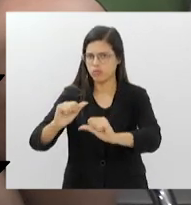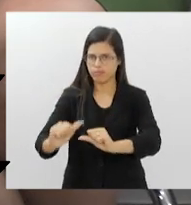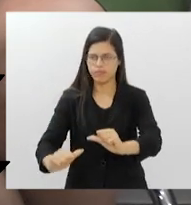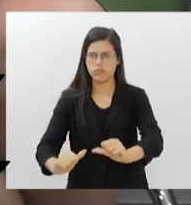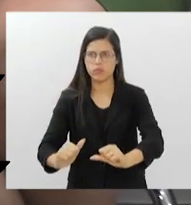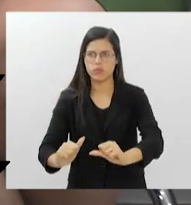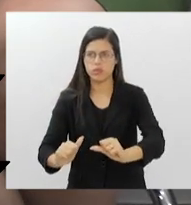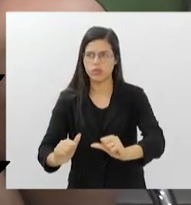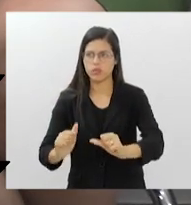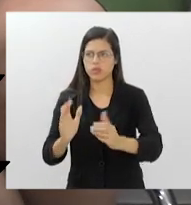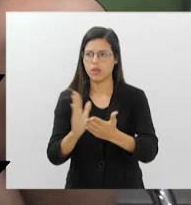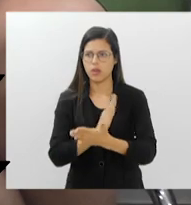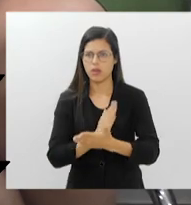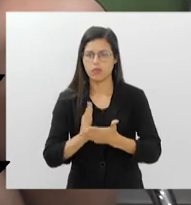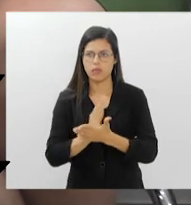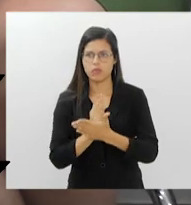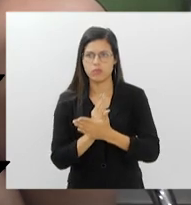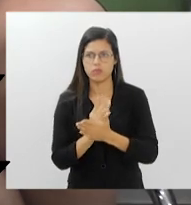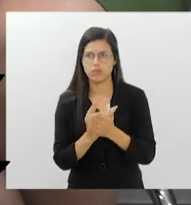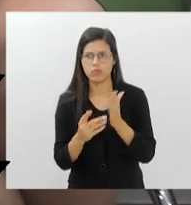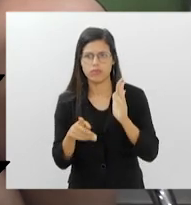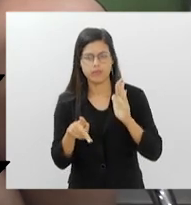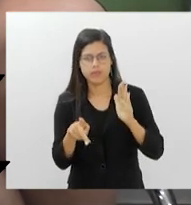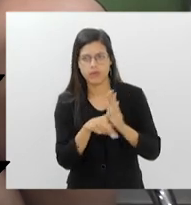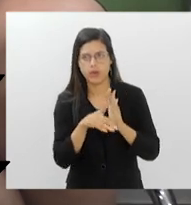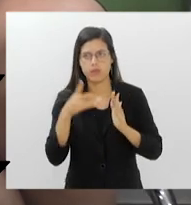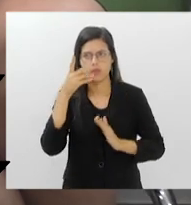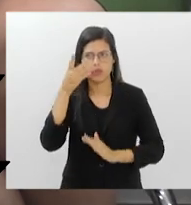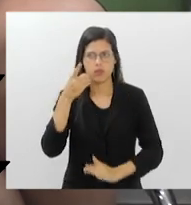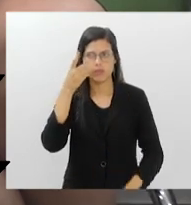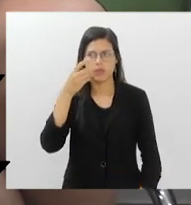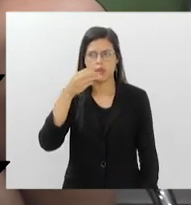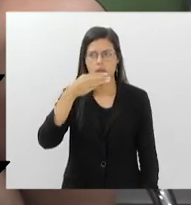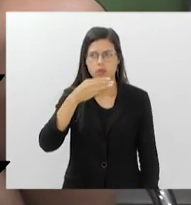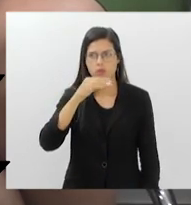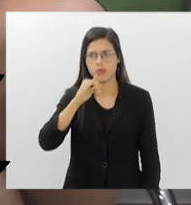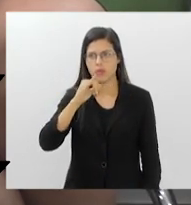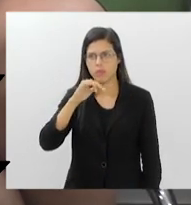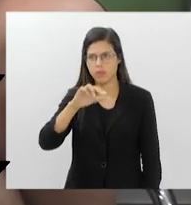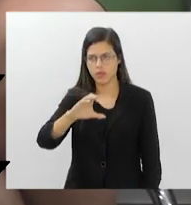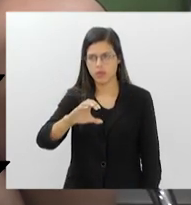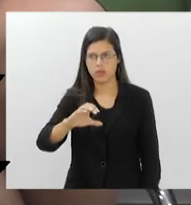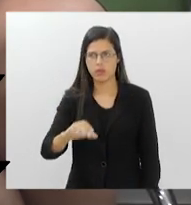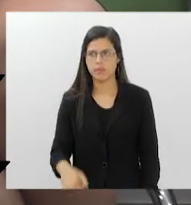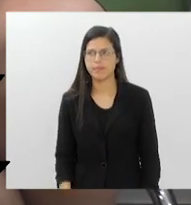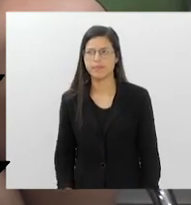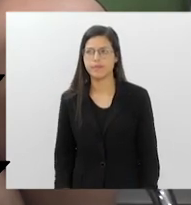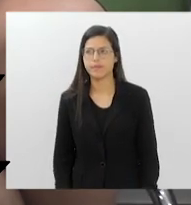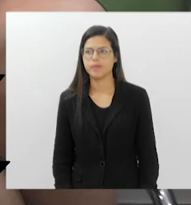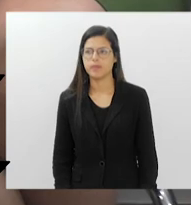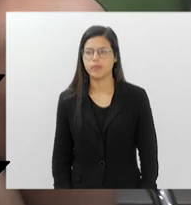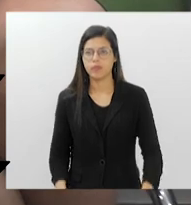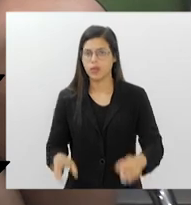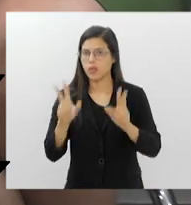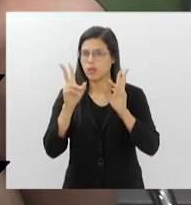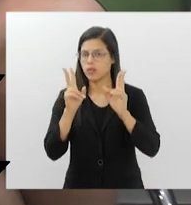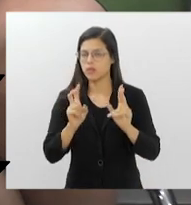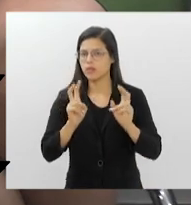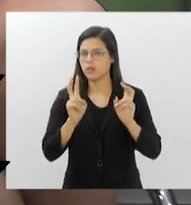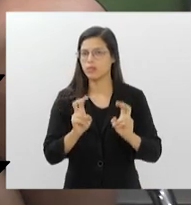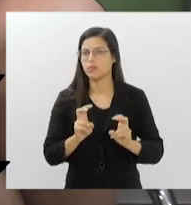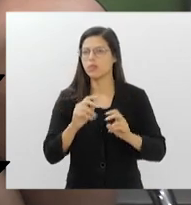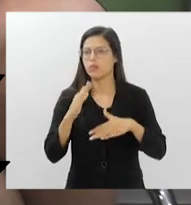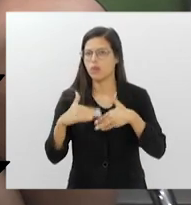algumas inclusive do próprio dep Carlos e este assunto